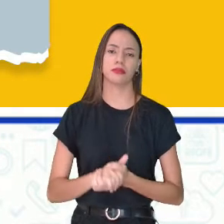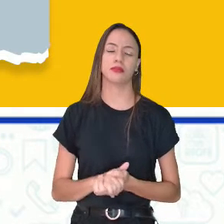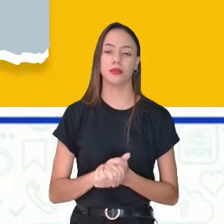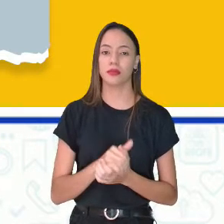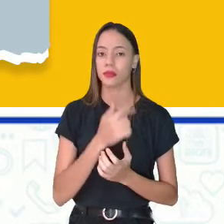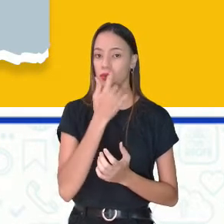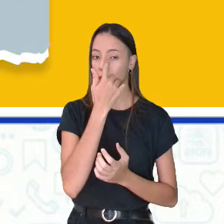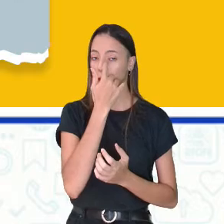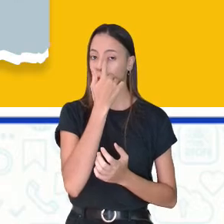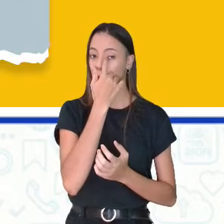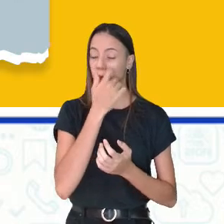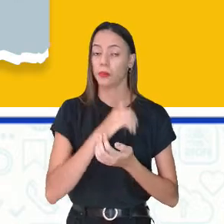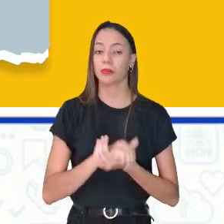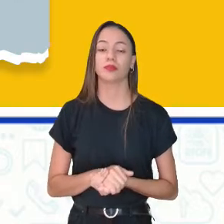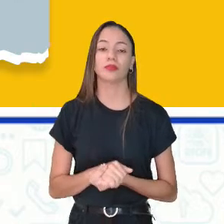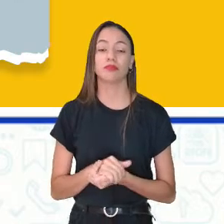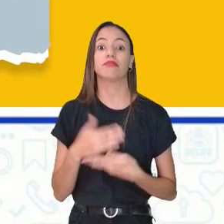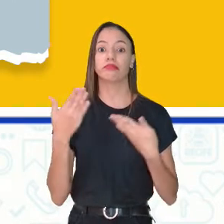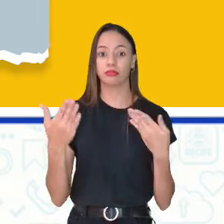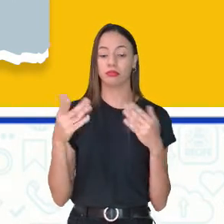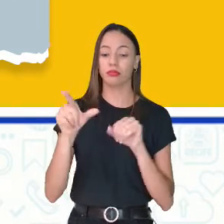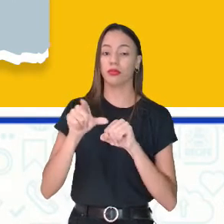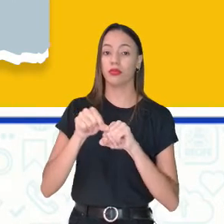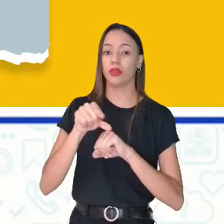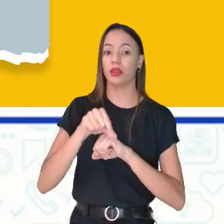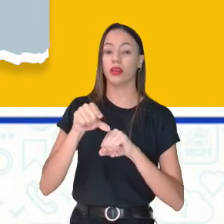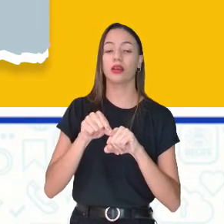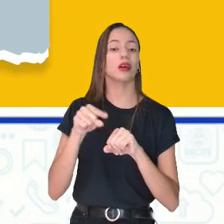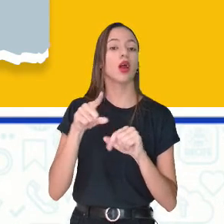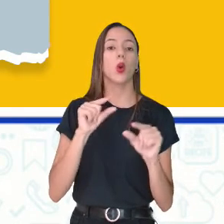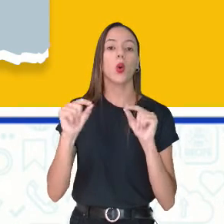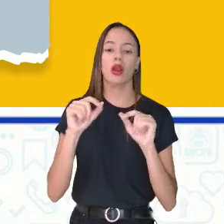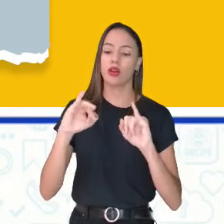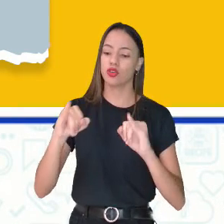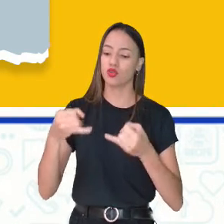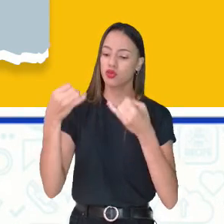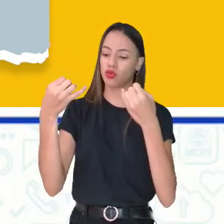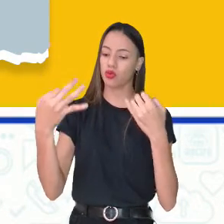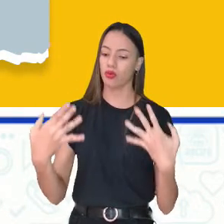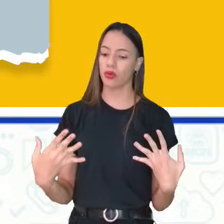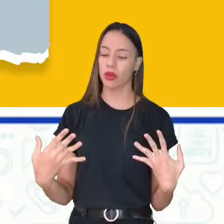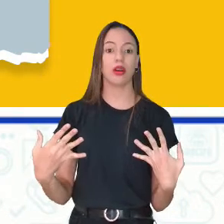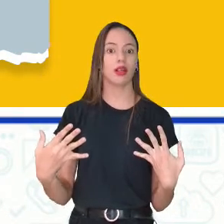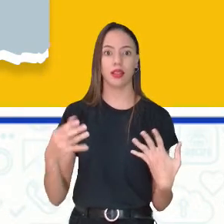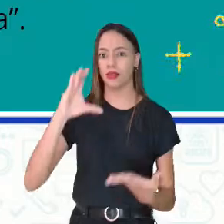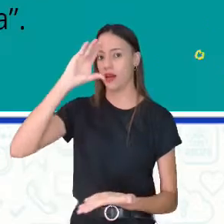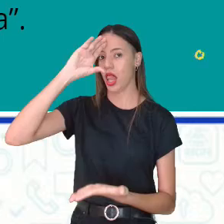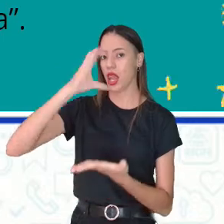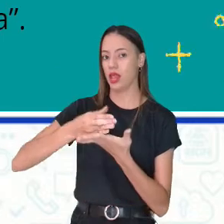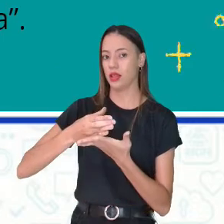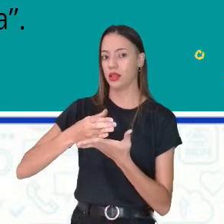Então, assim, podemos dizer que o argumento é a justificativa da tese.